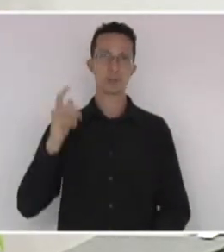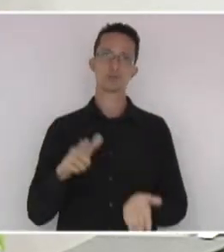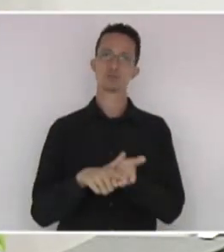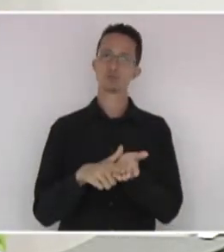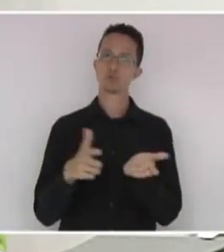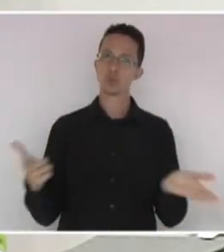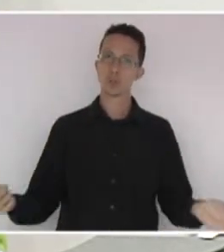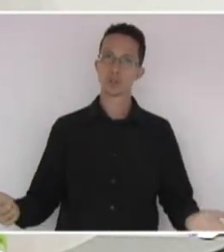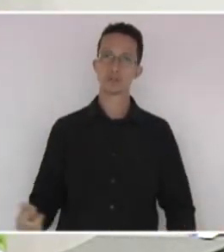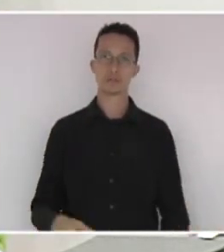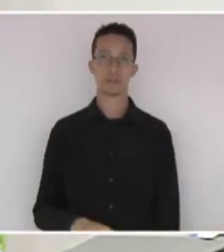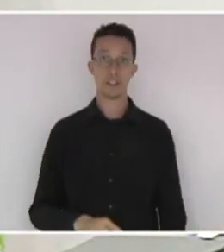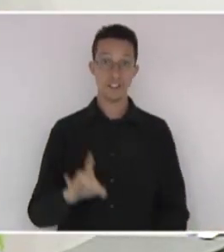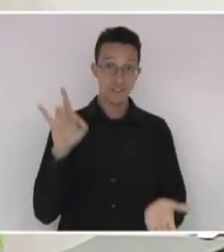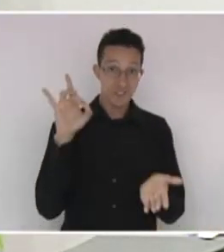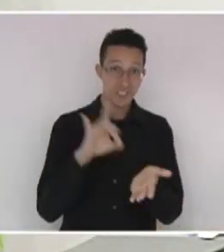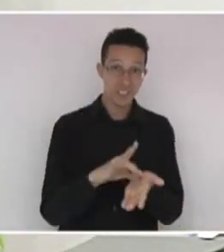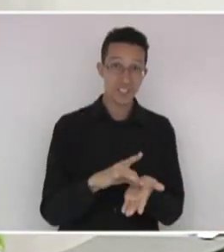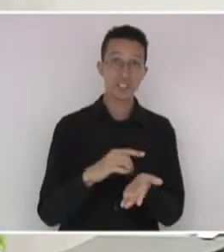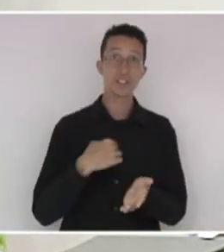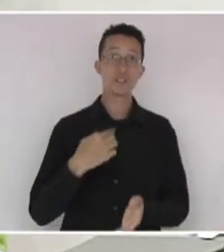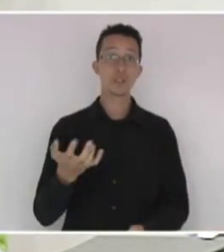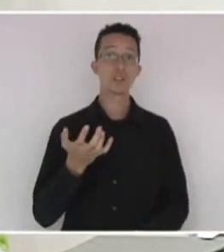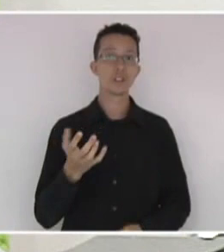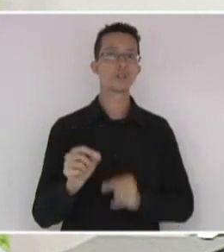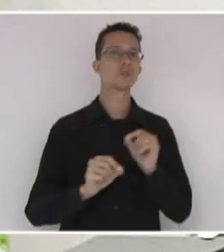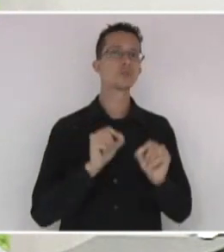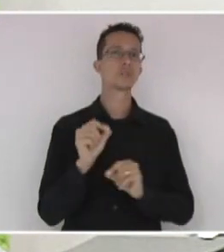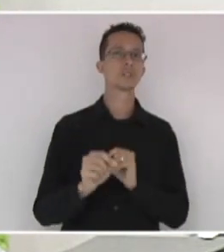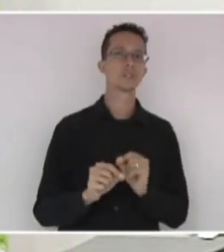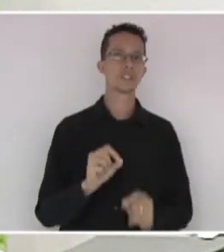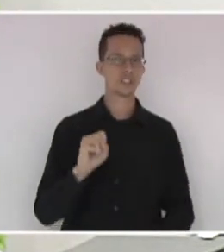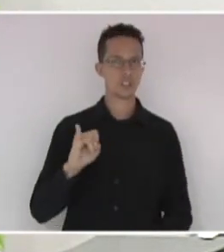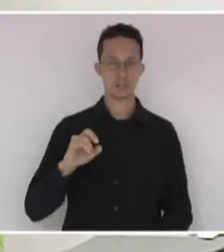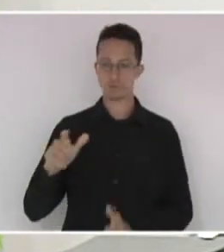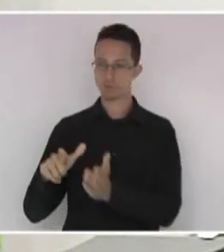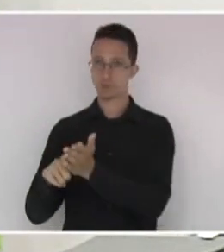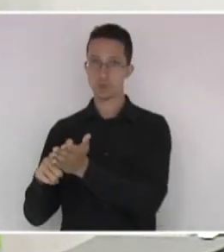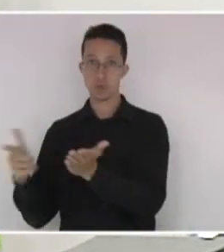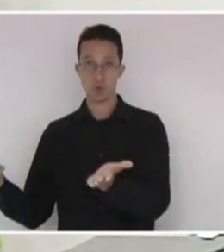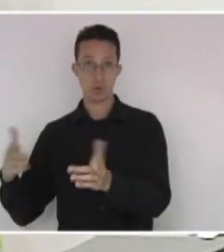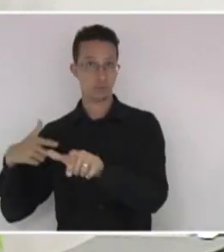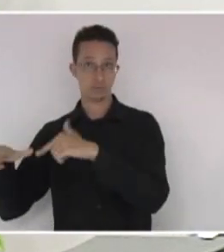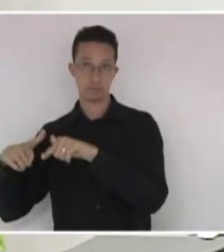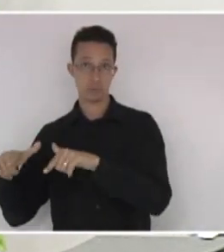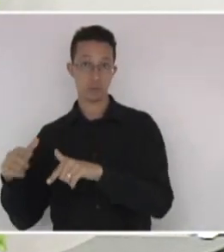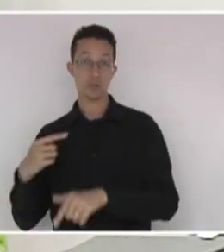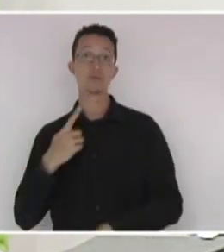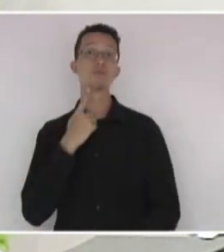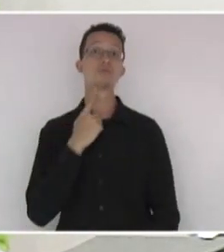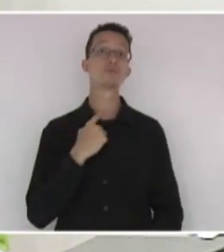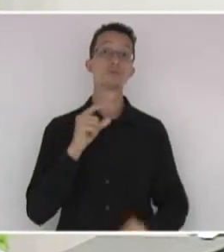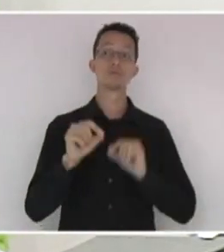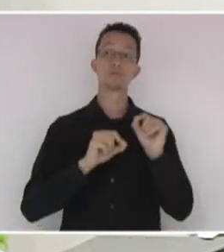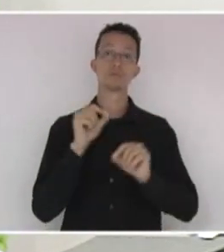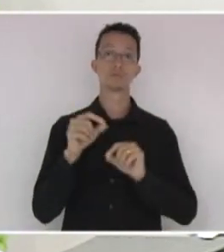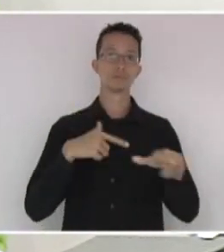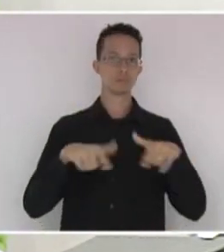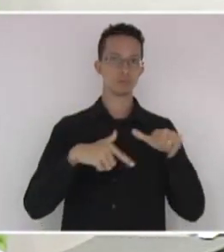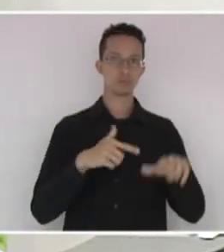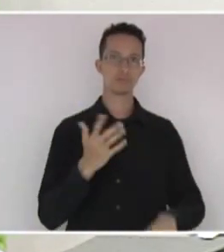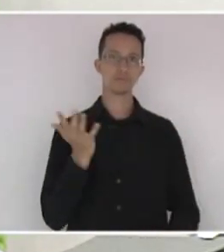sabe o que eu queria ser? Eu sempre digo que, se eu não fosse jornalista, eu queria ser garçom. Eu acho que